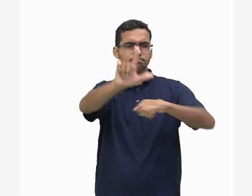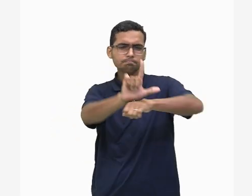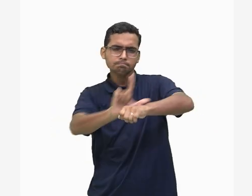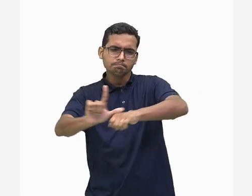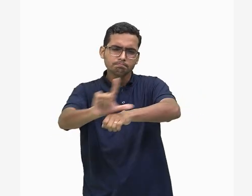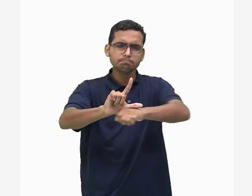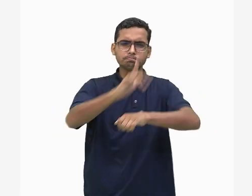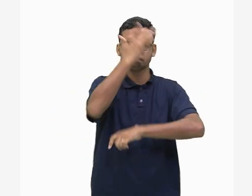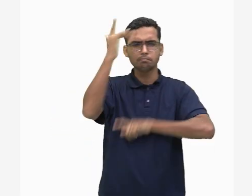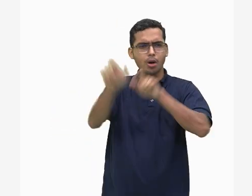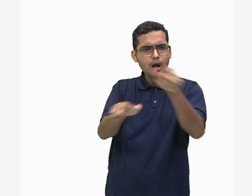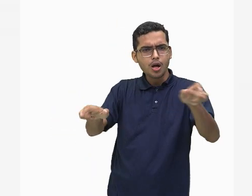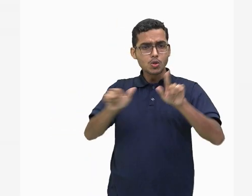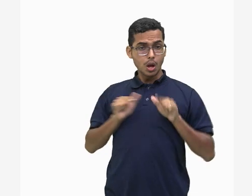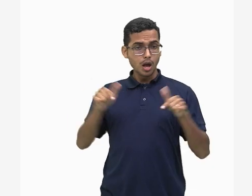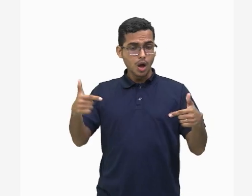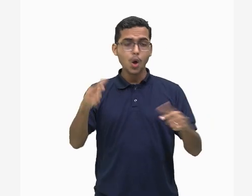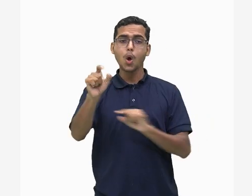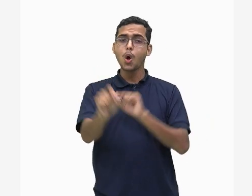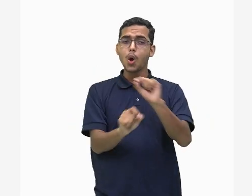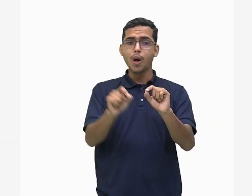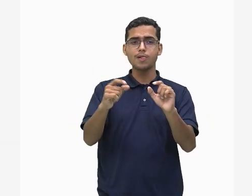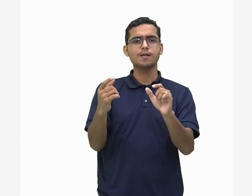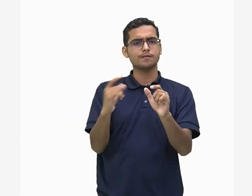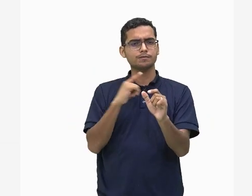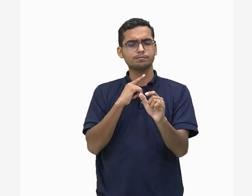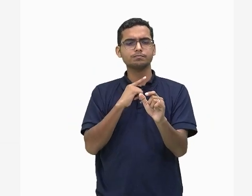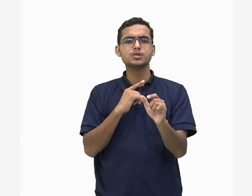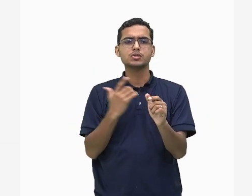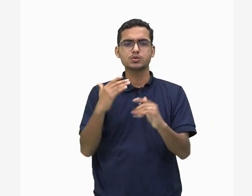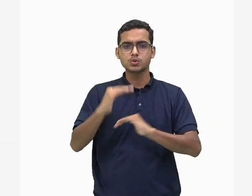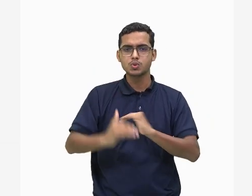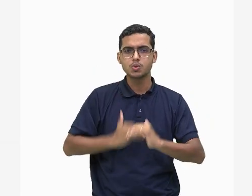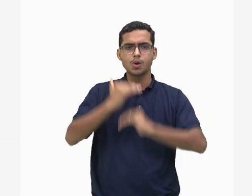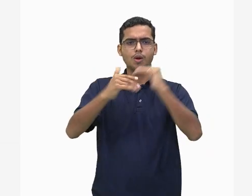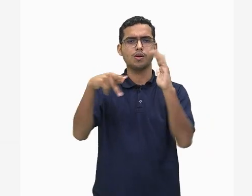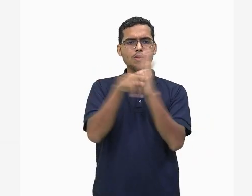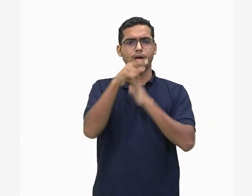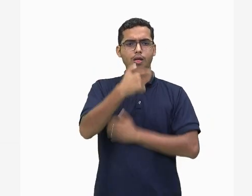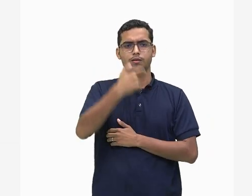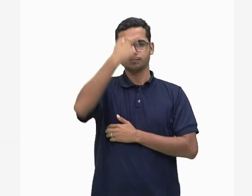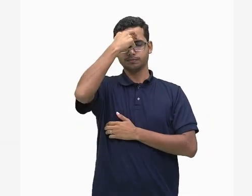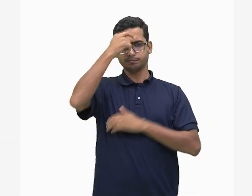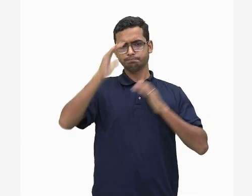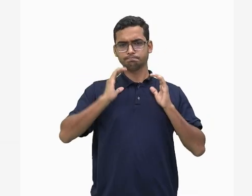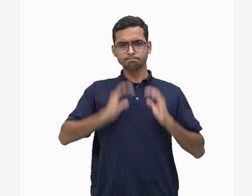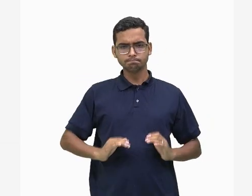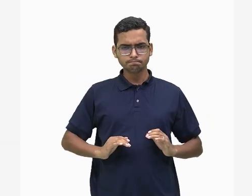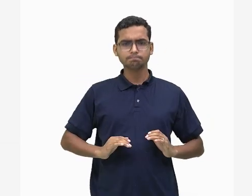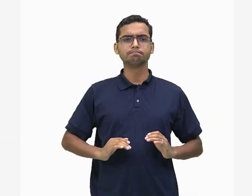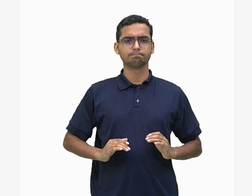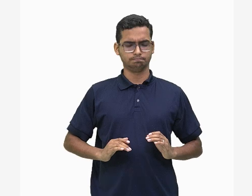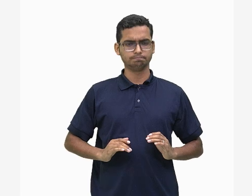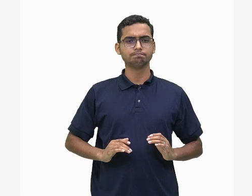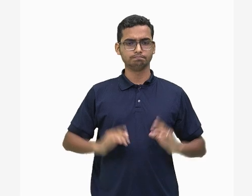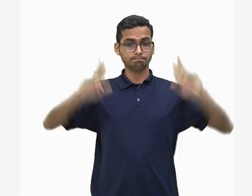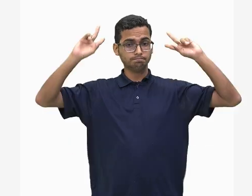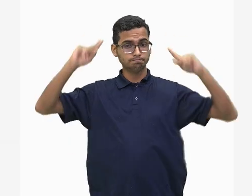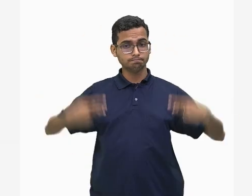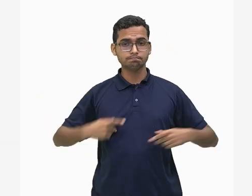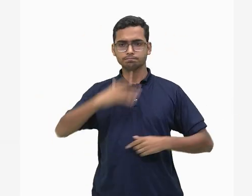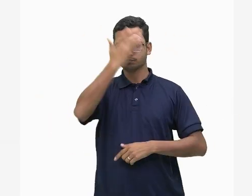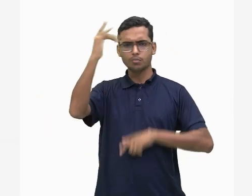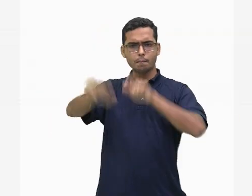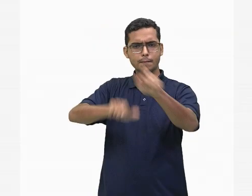religiosos, atua diretamente na formação do caráter, na índole e na pessoa do ser humano, na personalidade do ser humano.